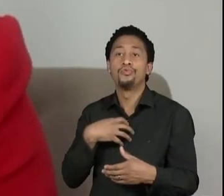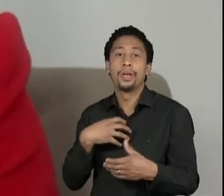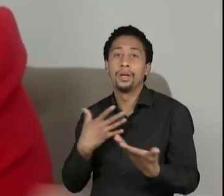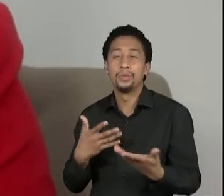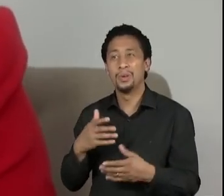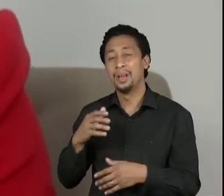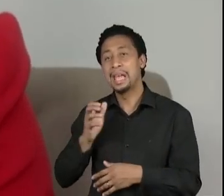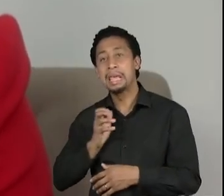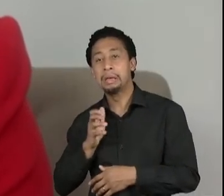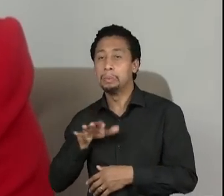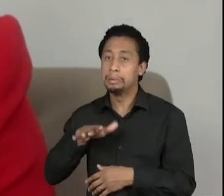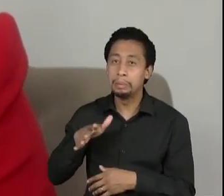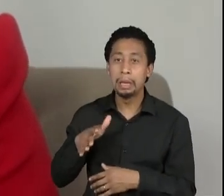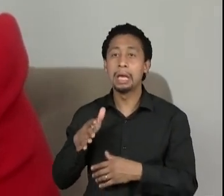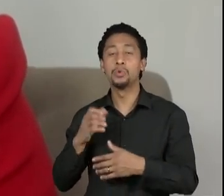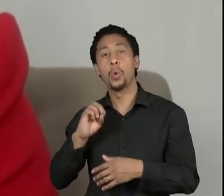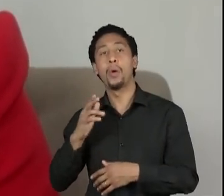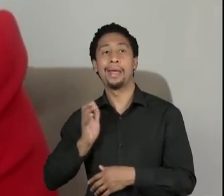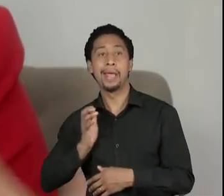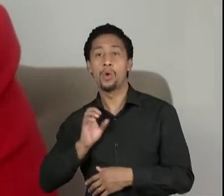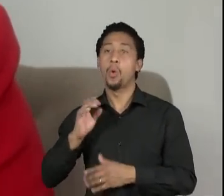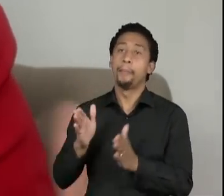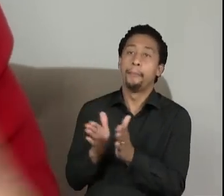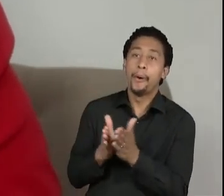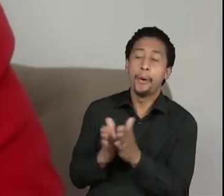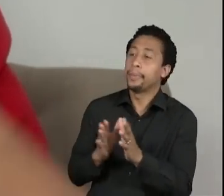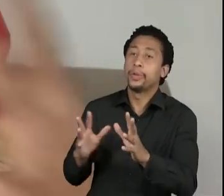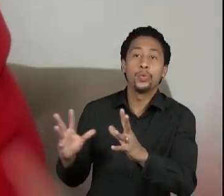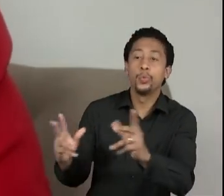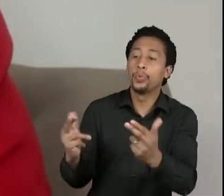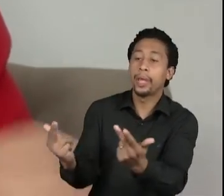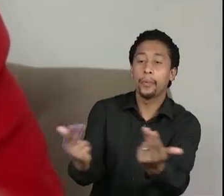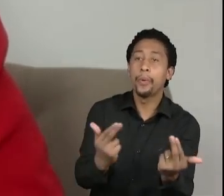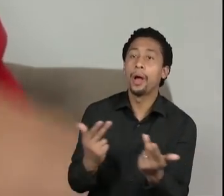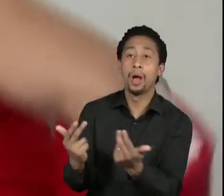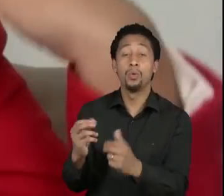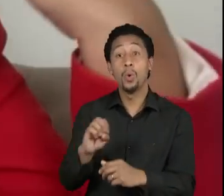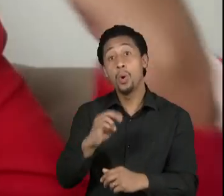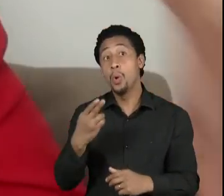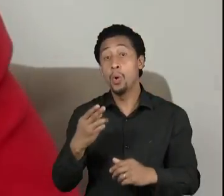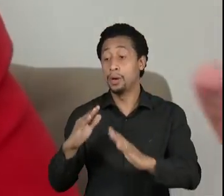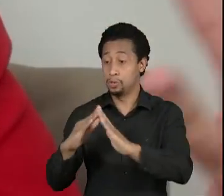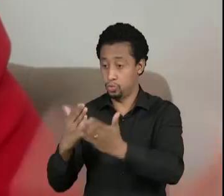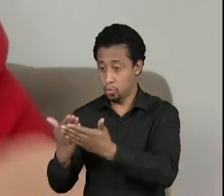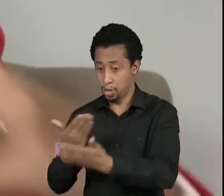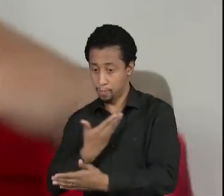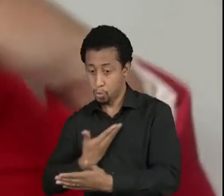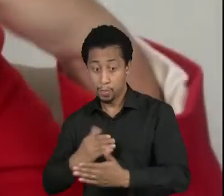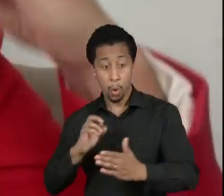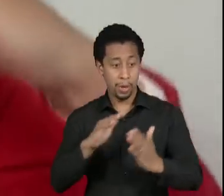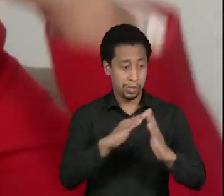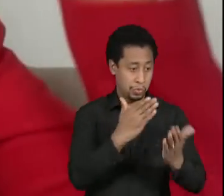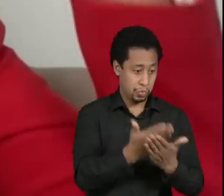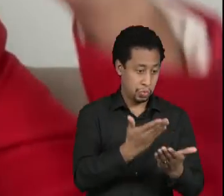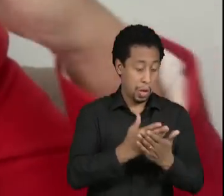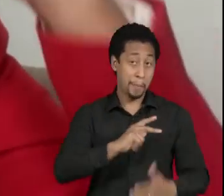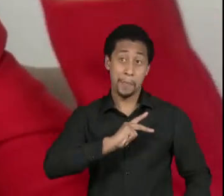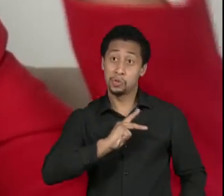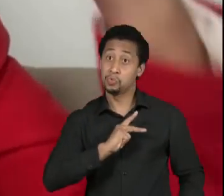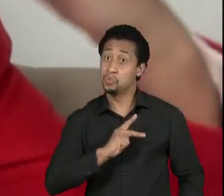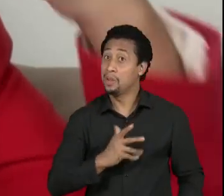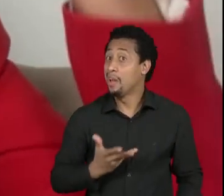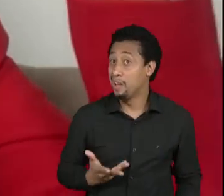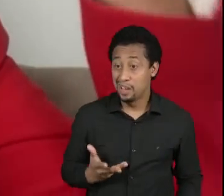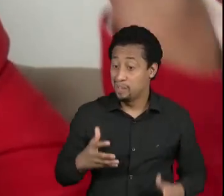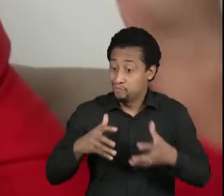matriculam, depende da escola, né? Numa escola particular, com um preço maior, algumas crianças